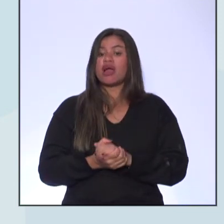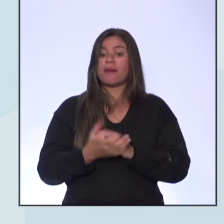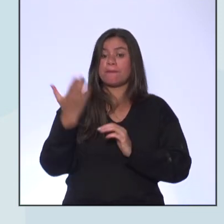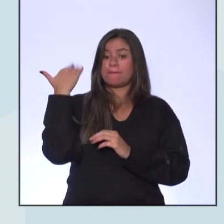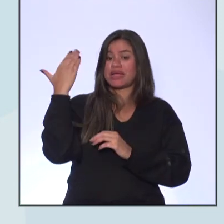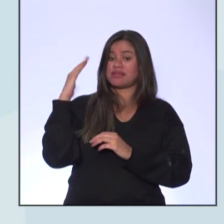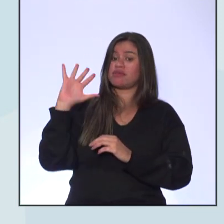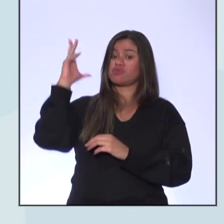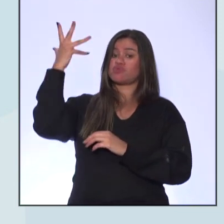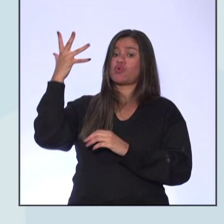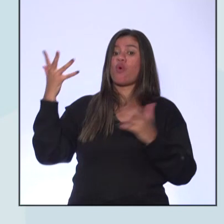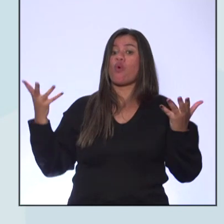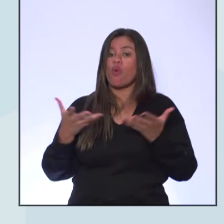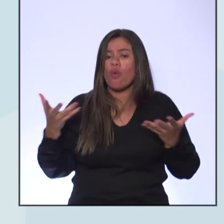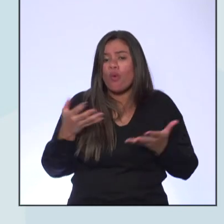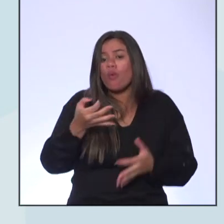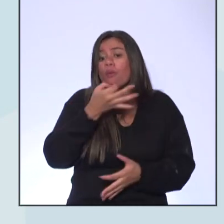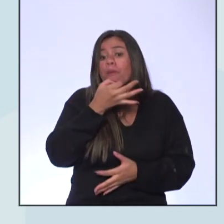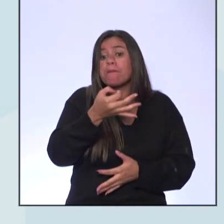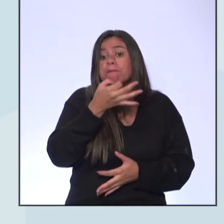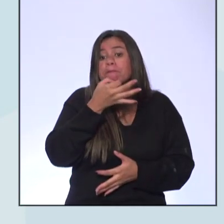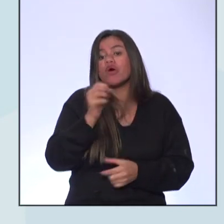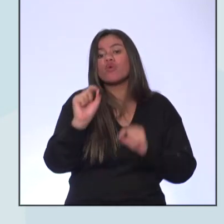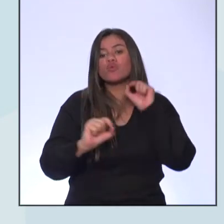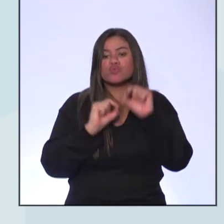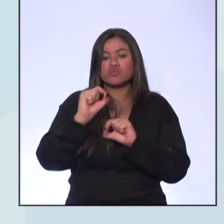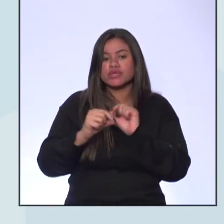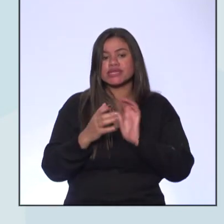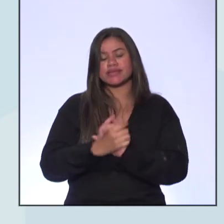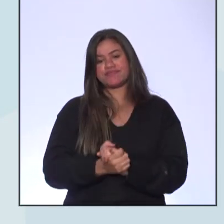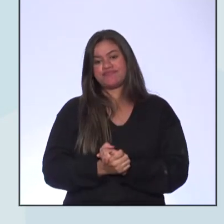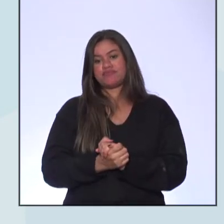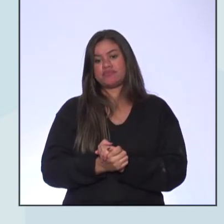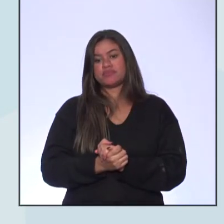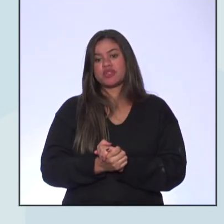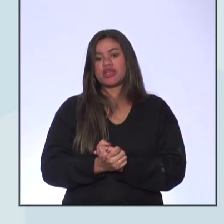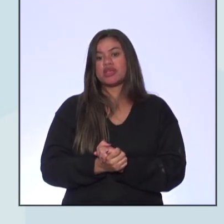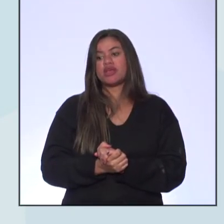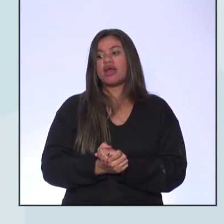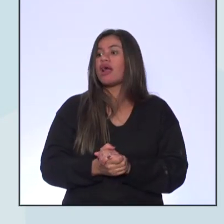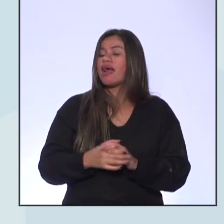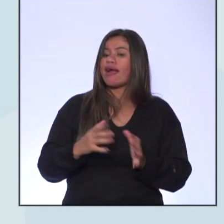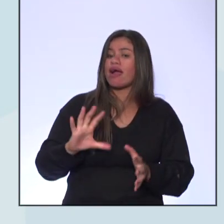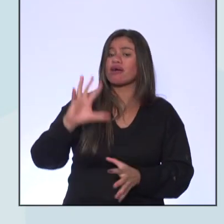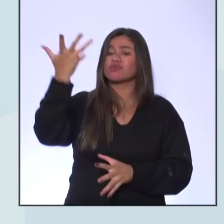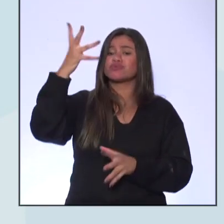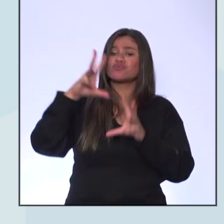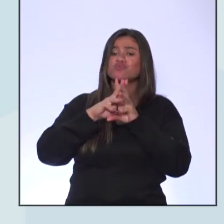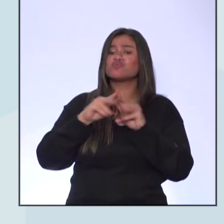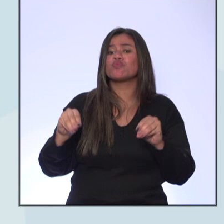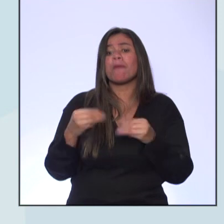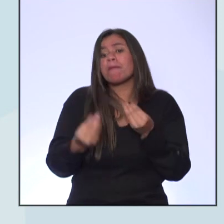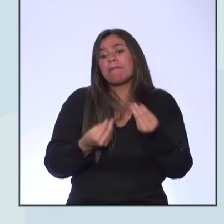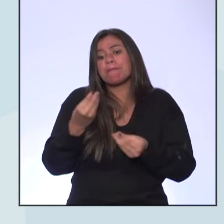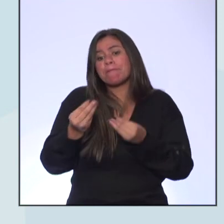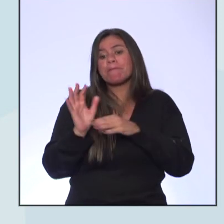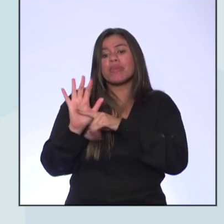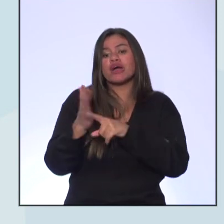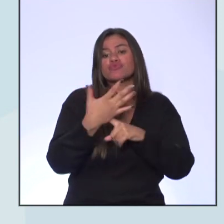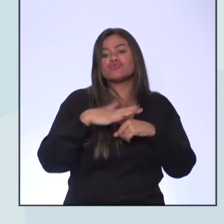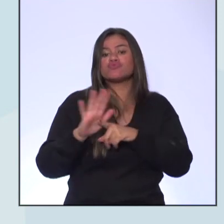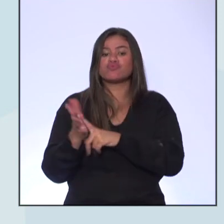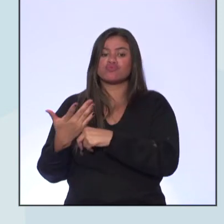esse acontecimento? Que soluções poderiam beneficiar mais cada um dos envolvidos? E o que você pode aprender com